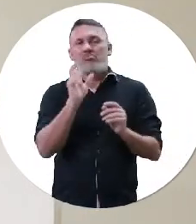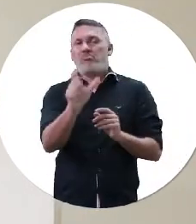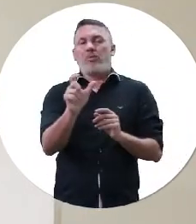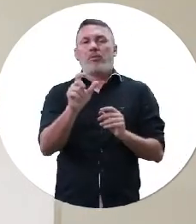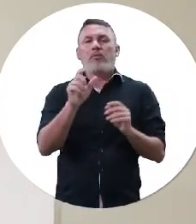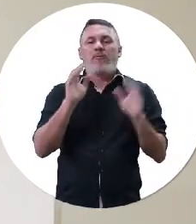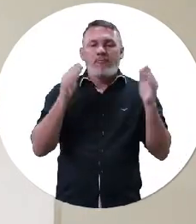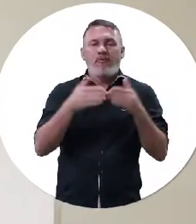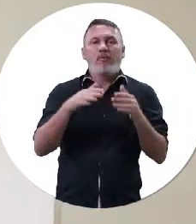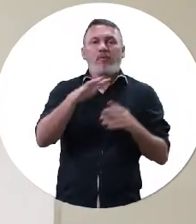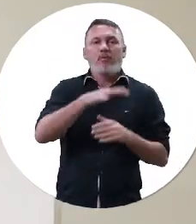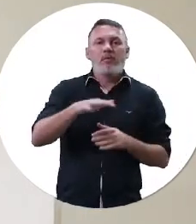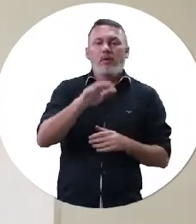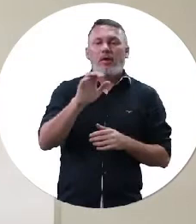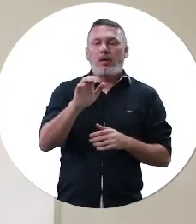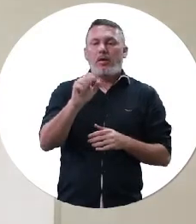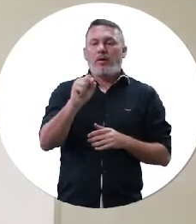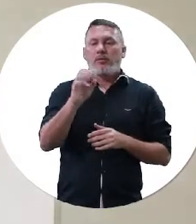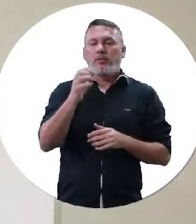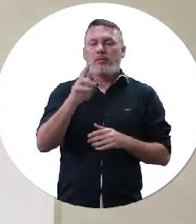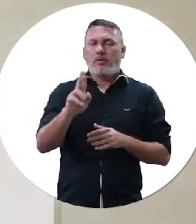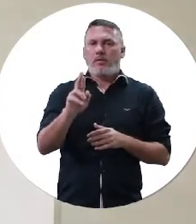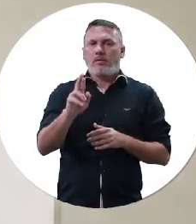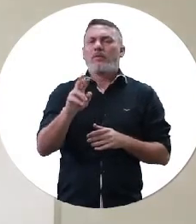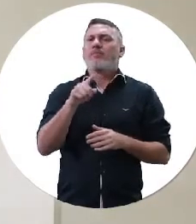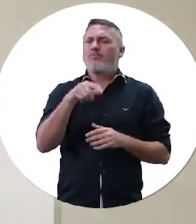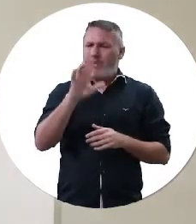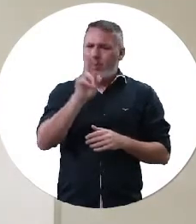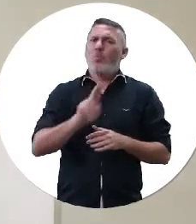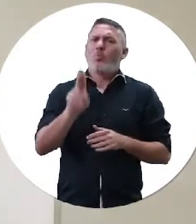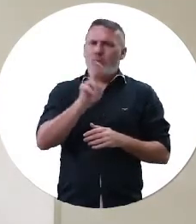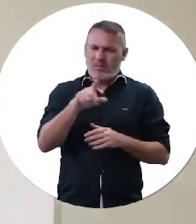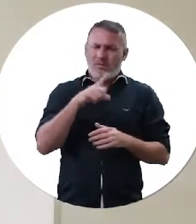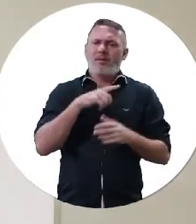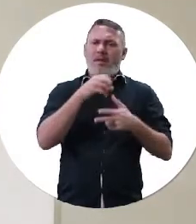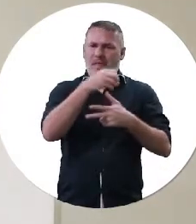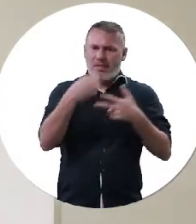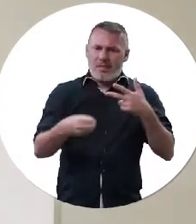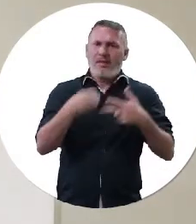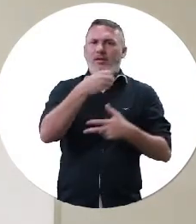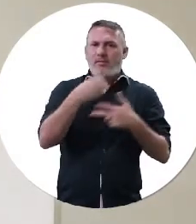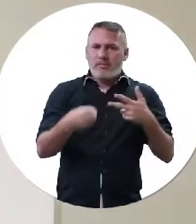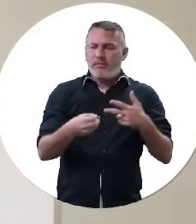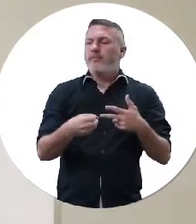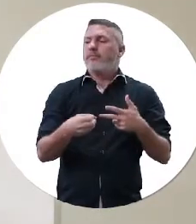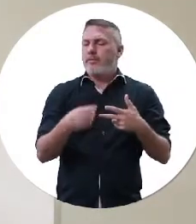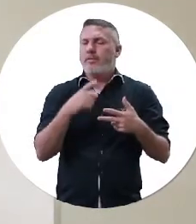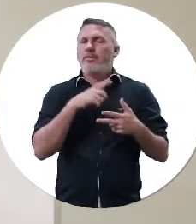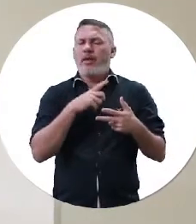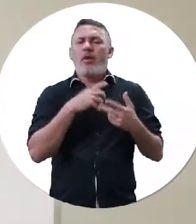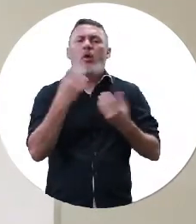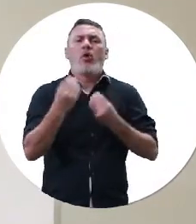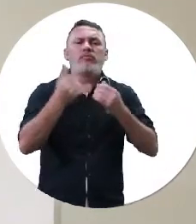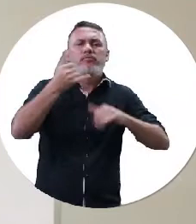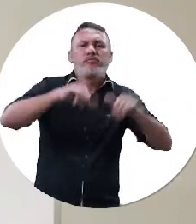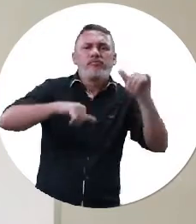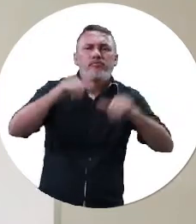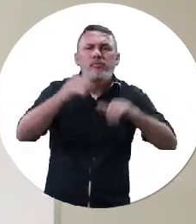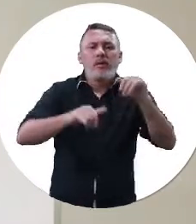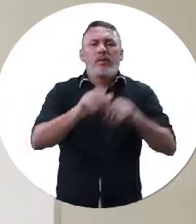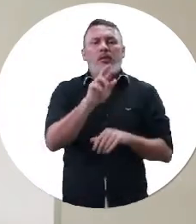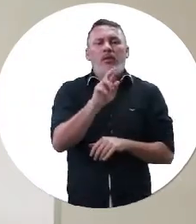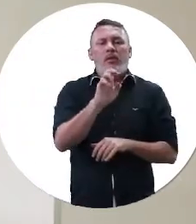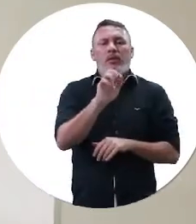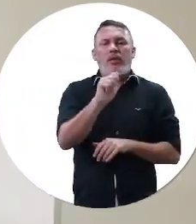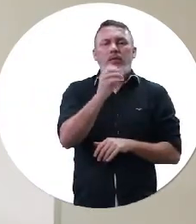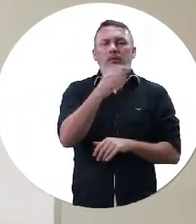Terminação de radical, il. Pentil com terminação de éster, pentila.